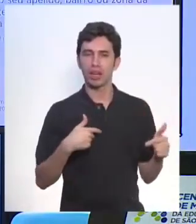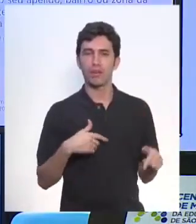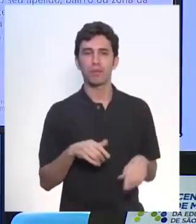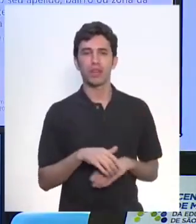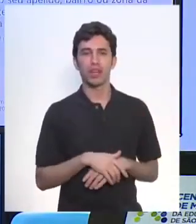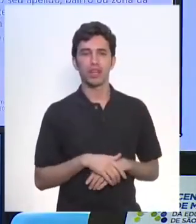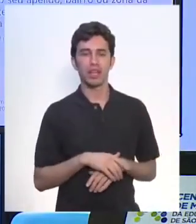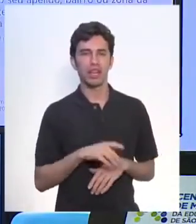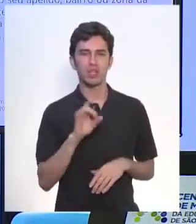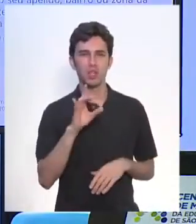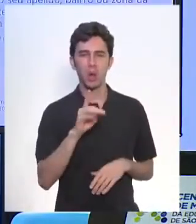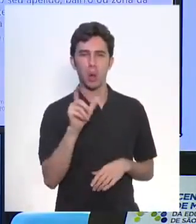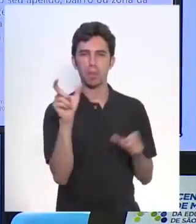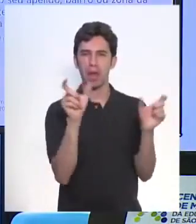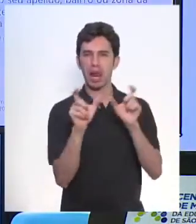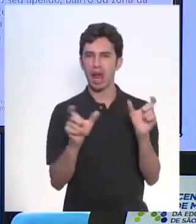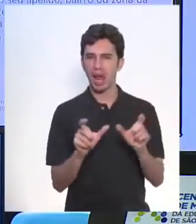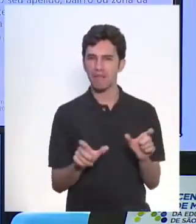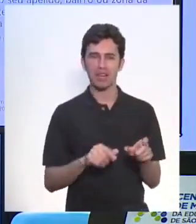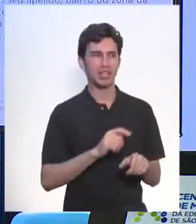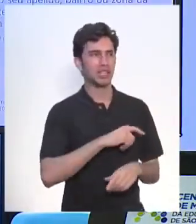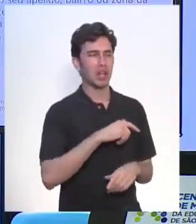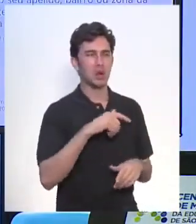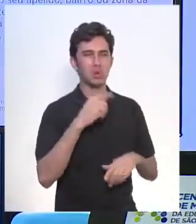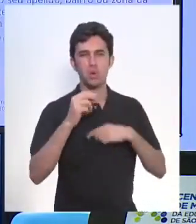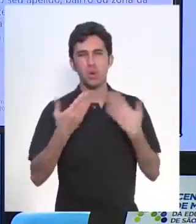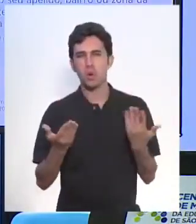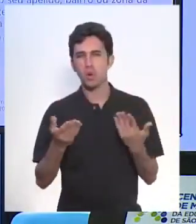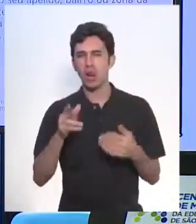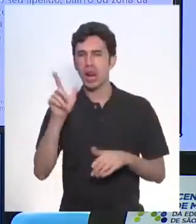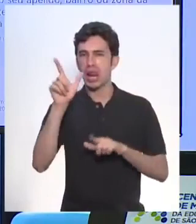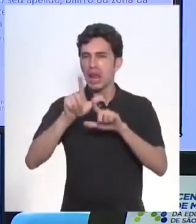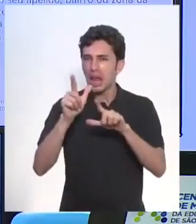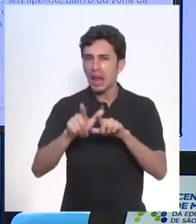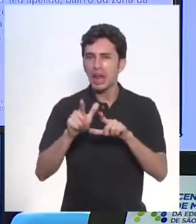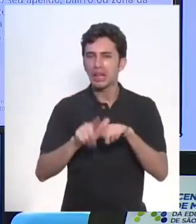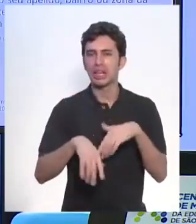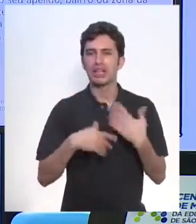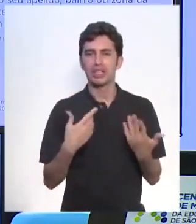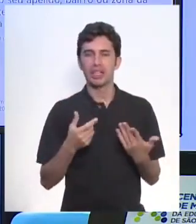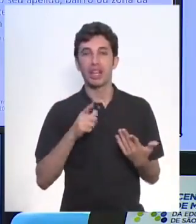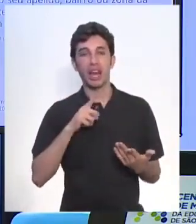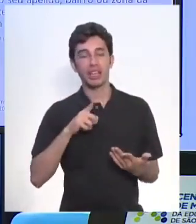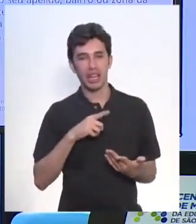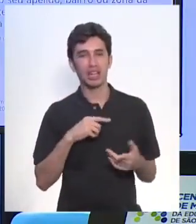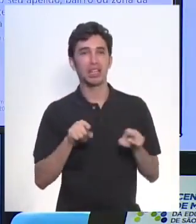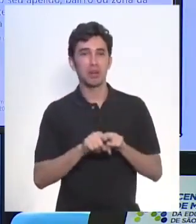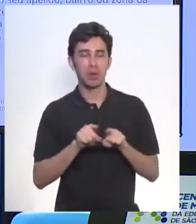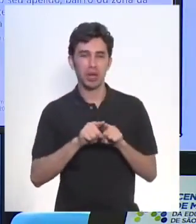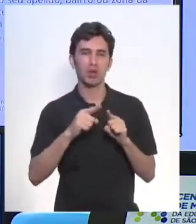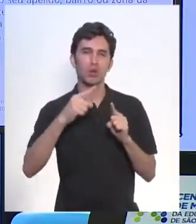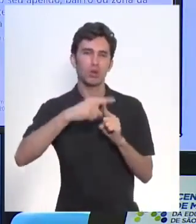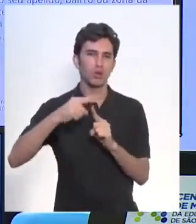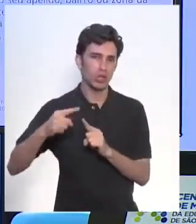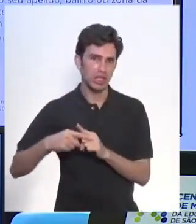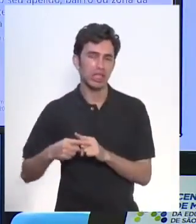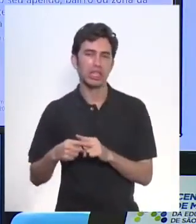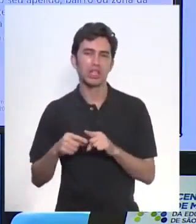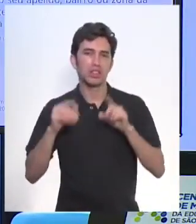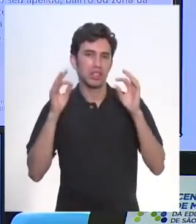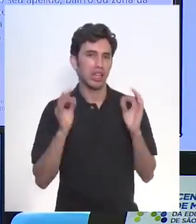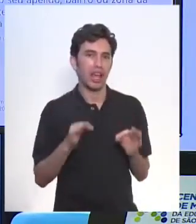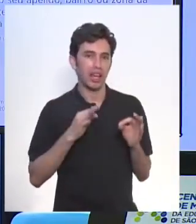são apenas palavras desconexas, às vezes letras, né, onde também existe um estilo específico de letra,